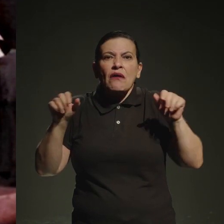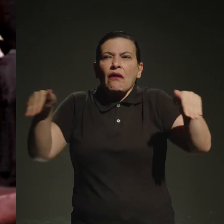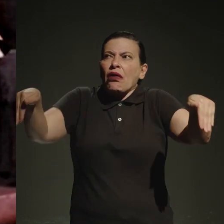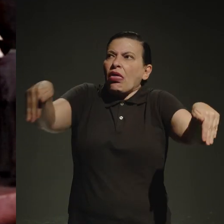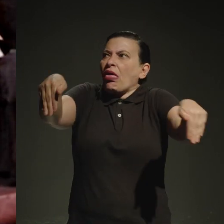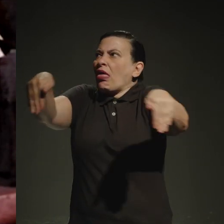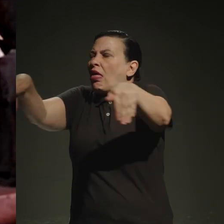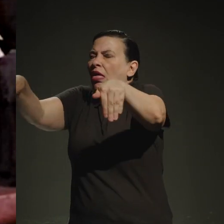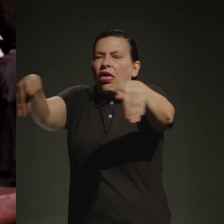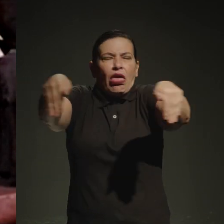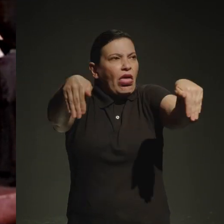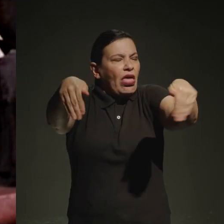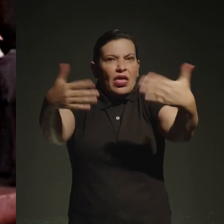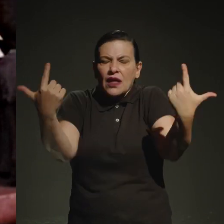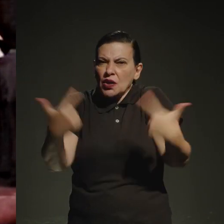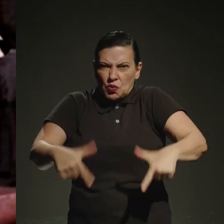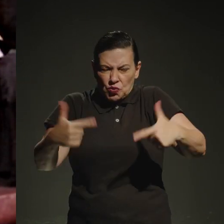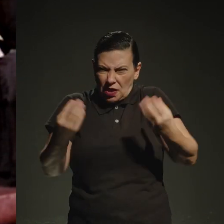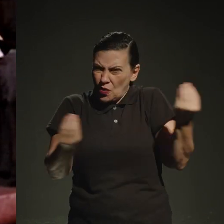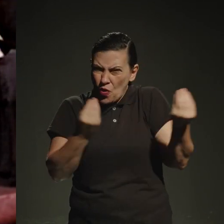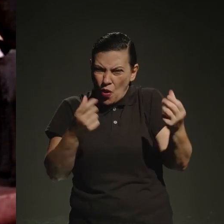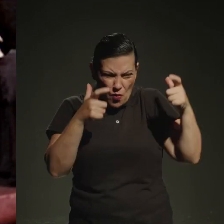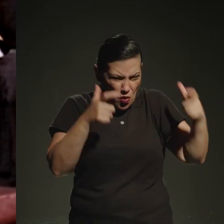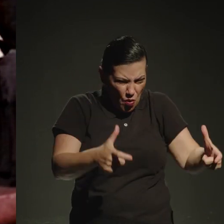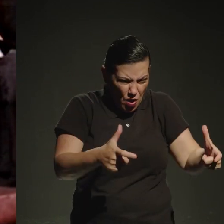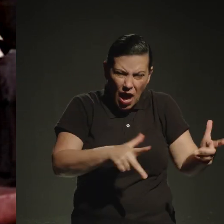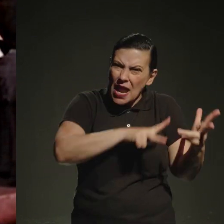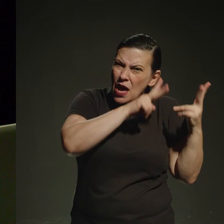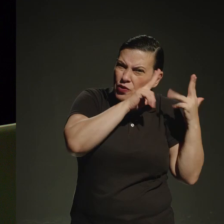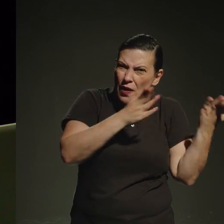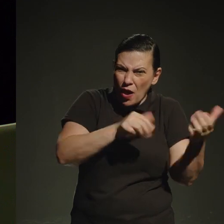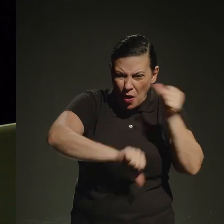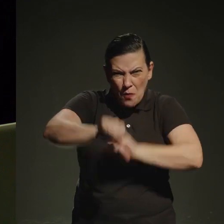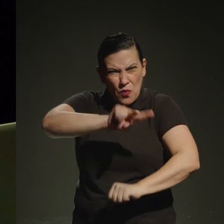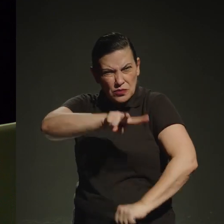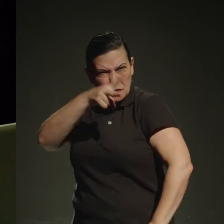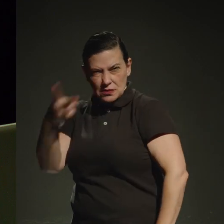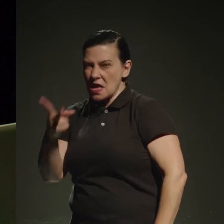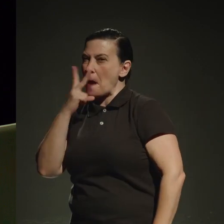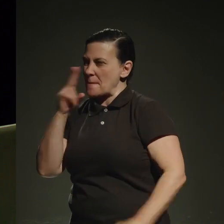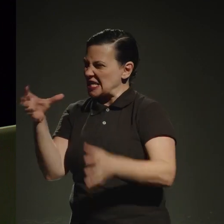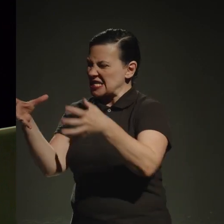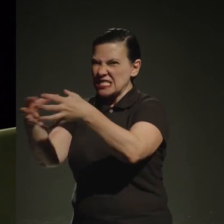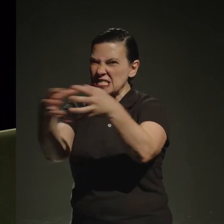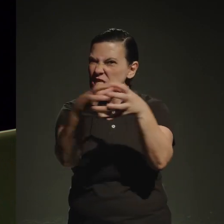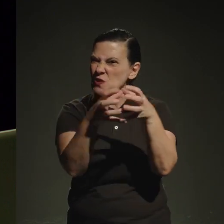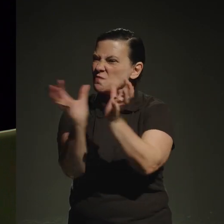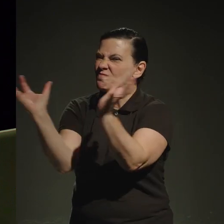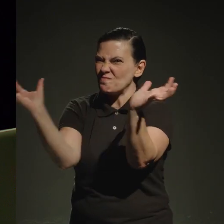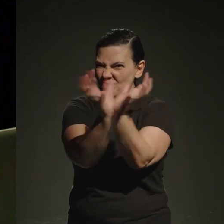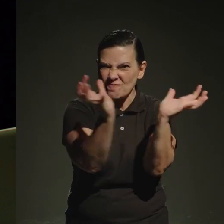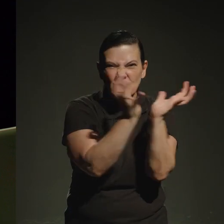Sonâmbulo não o sou, como é possível dormir de um lado e acordar do outro? Vejo que os magos da